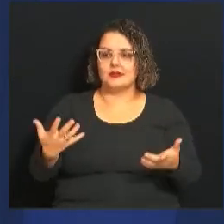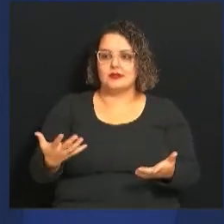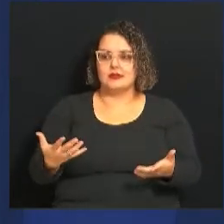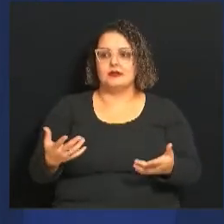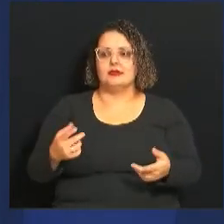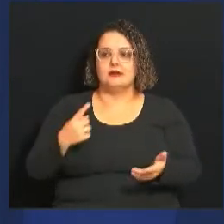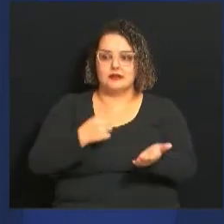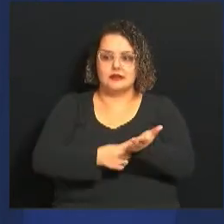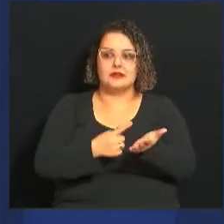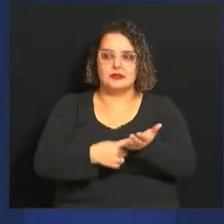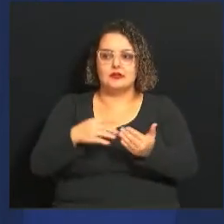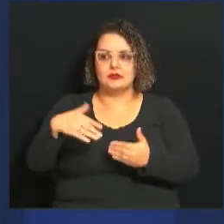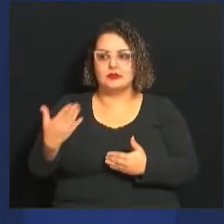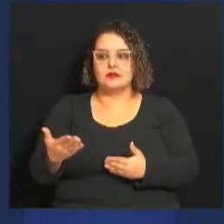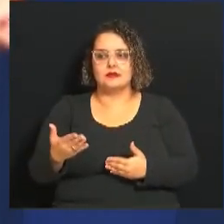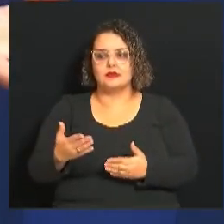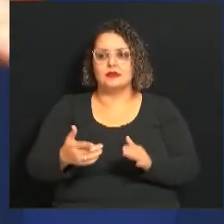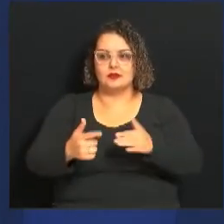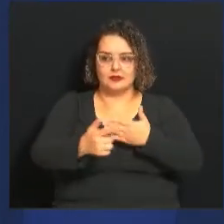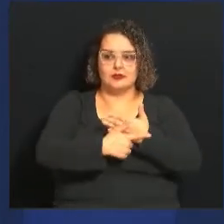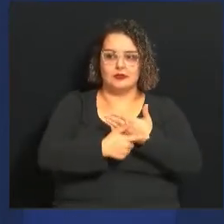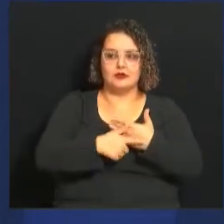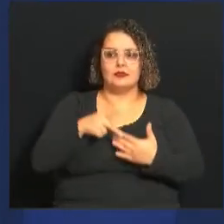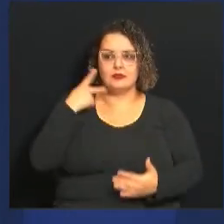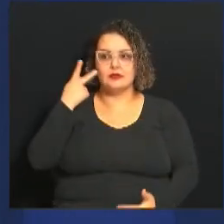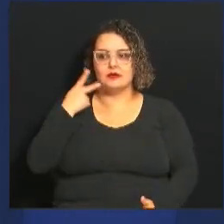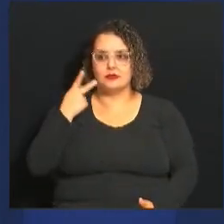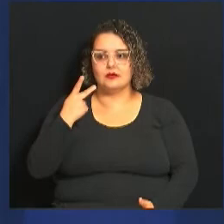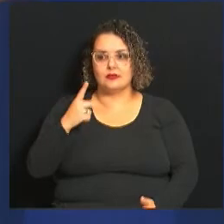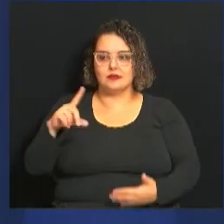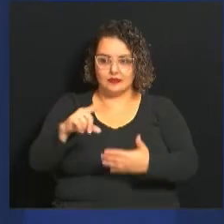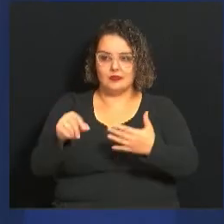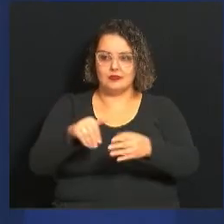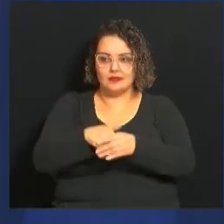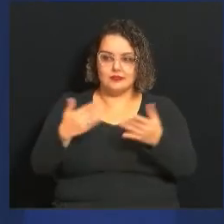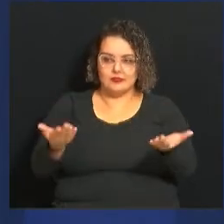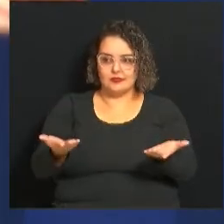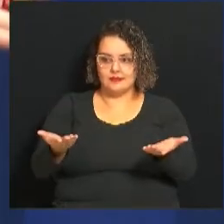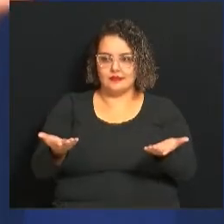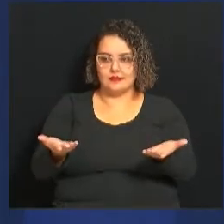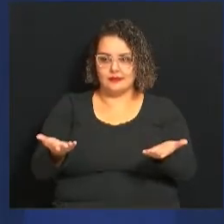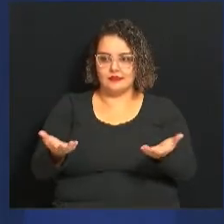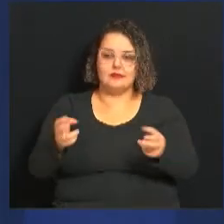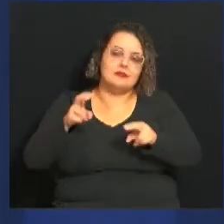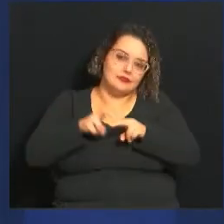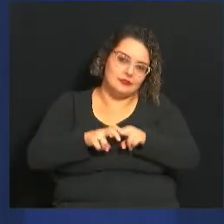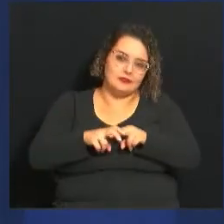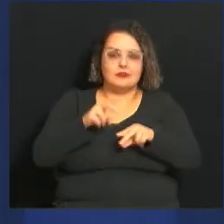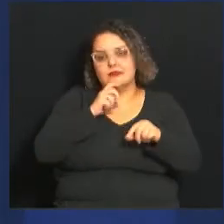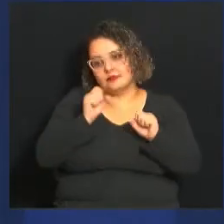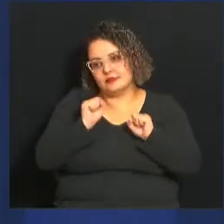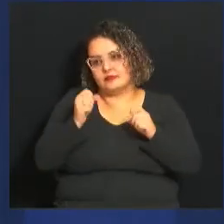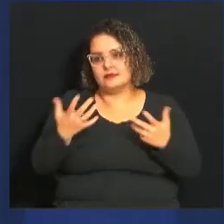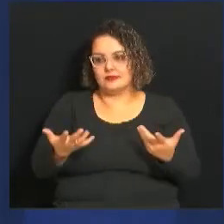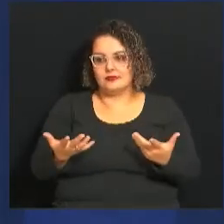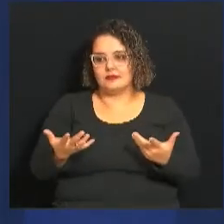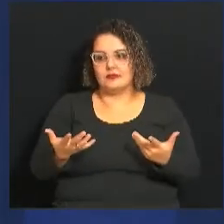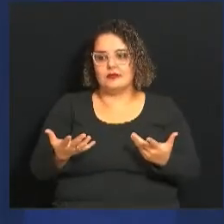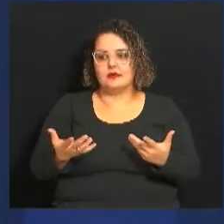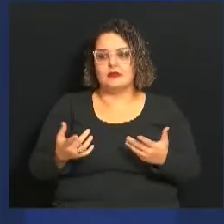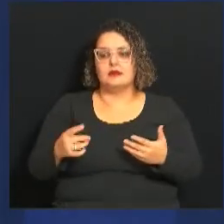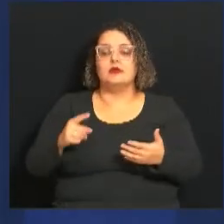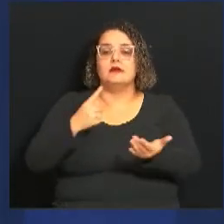externas. E a gente tem que cumprir o papel de vereador, afinal de contas a gente foi eleito para isso, né? Não foi eleito para ficar sentado no ar-condicionado. Então a gente faz as